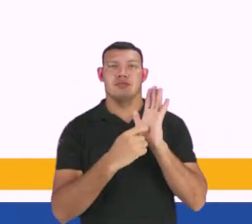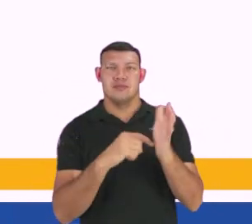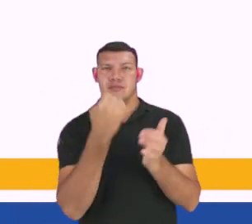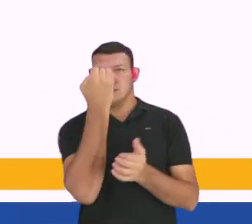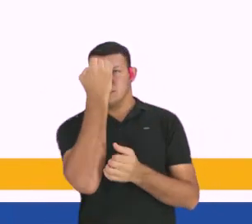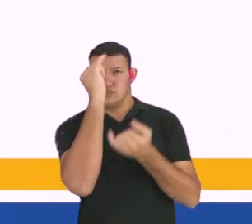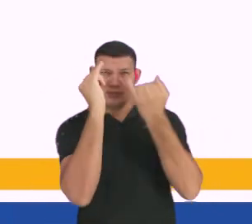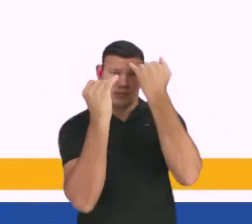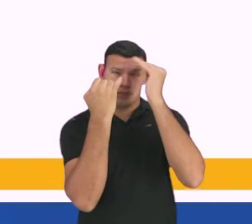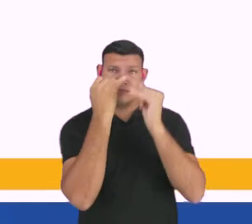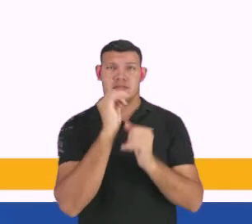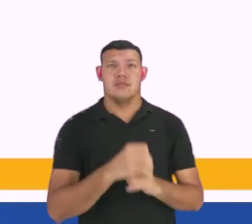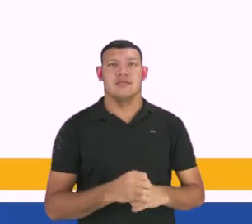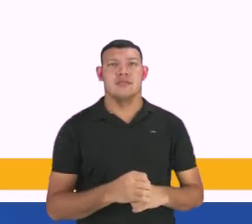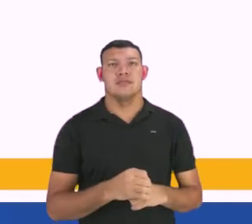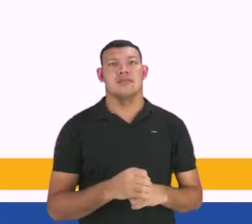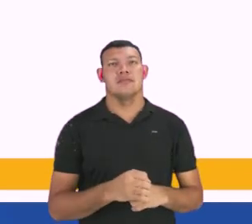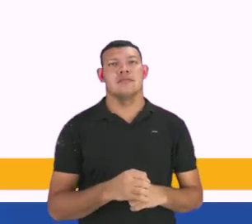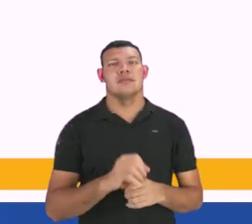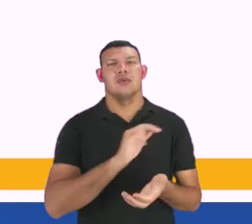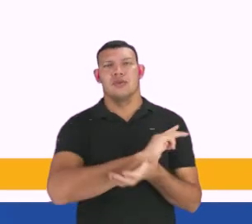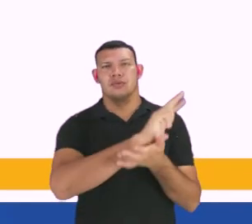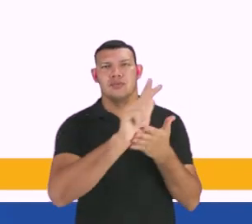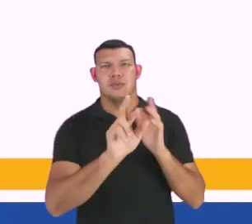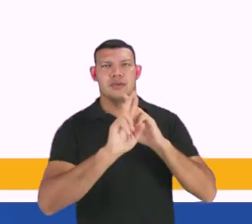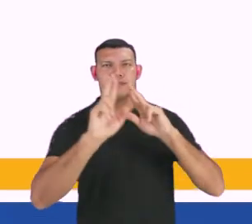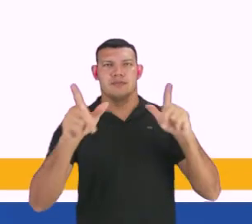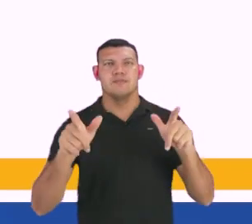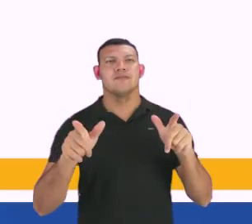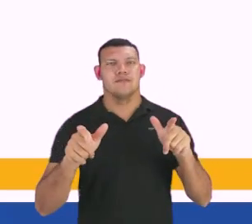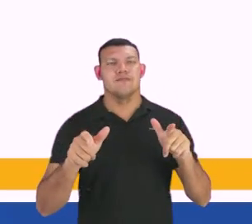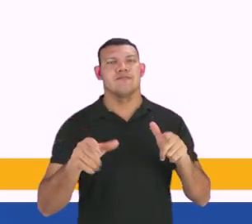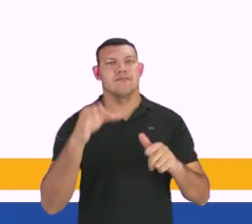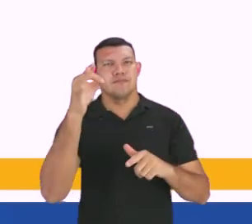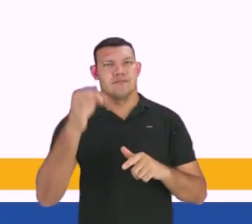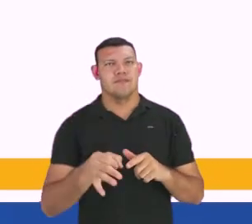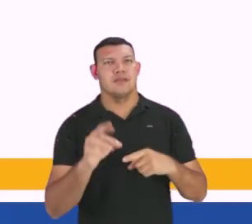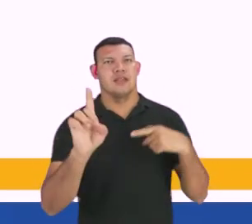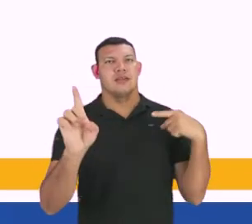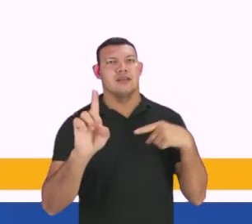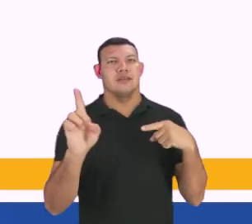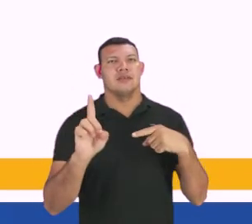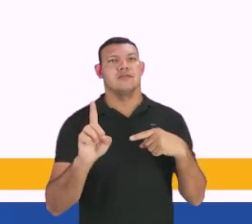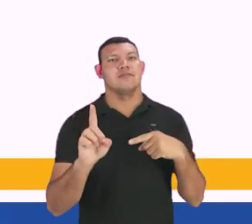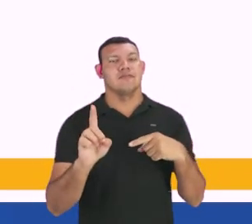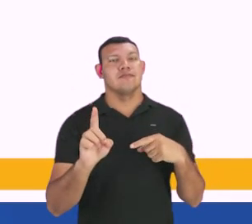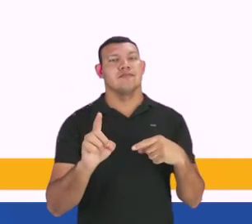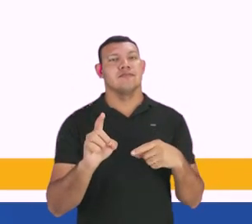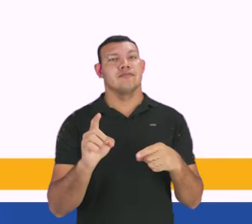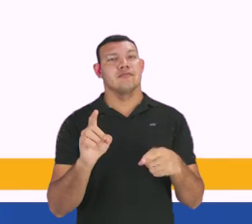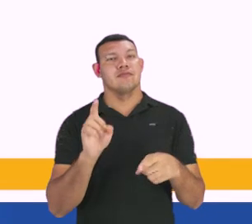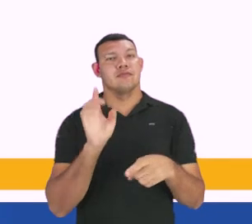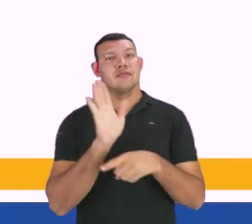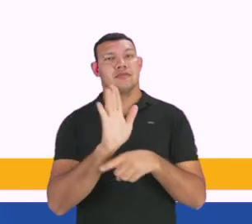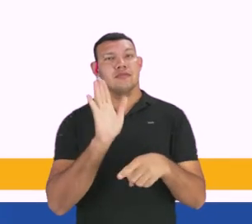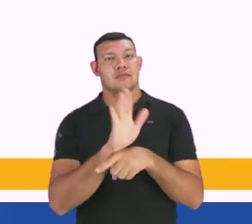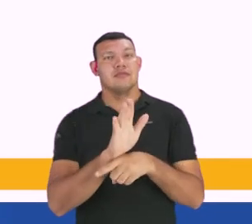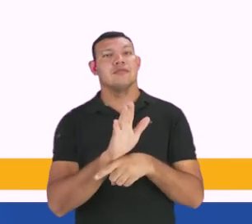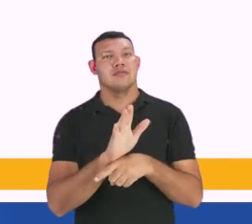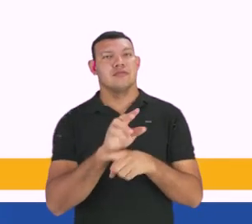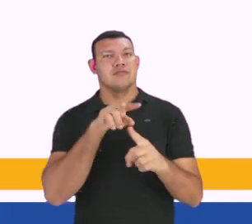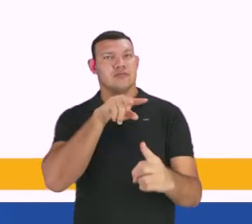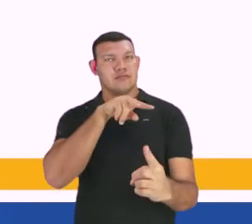equipamentos adequados? Ou ele reconhece a existência de vida alienígena em nossa galáxia? Então, olha aqui.